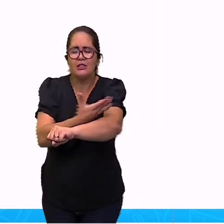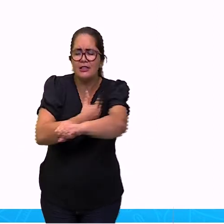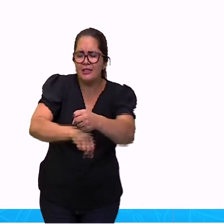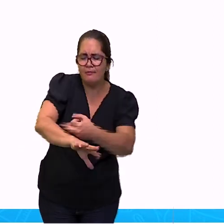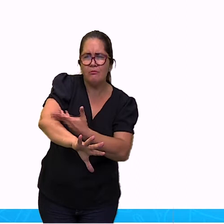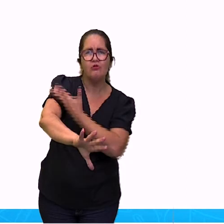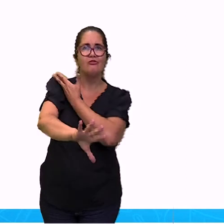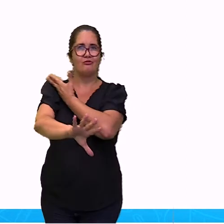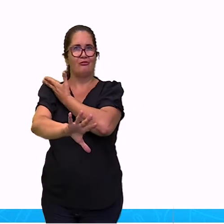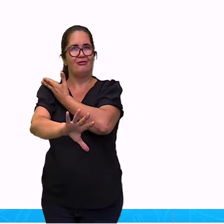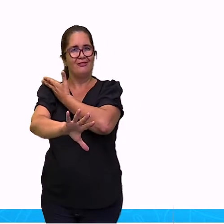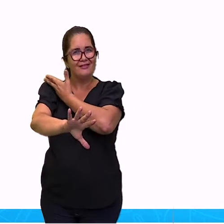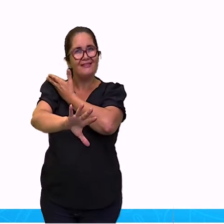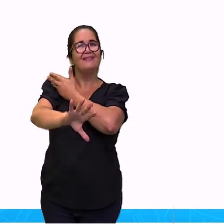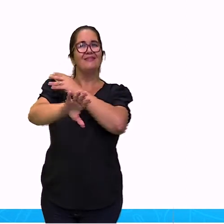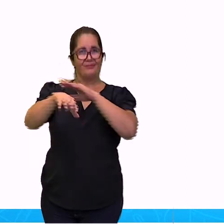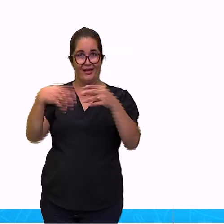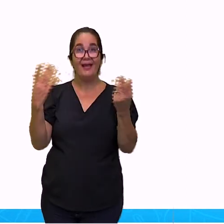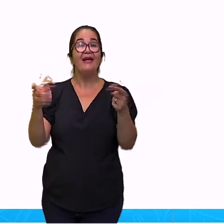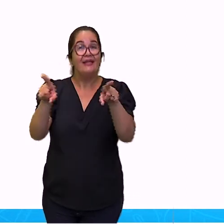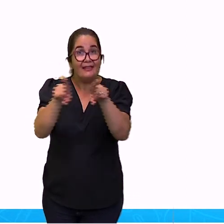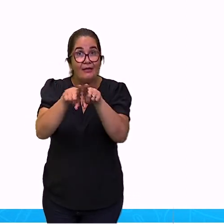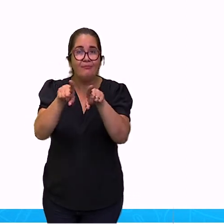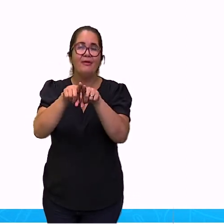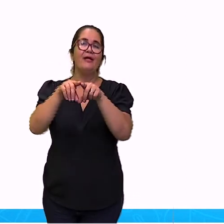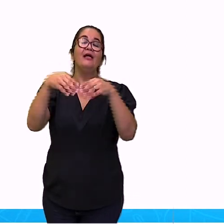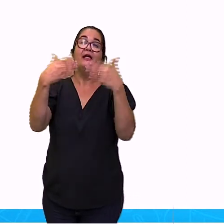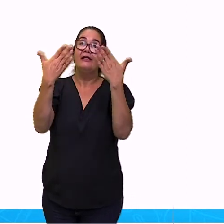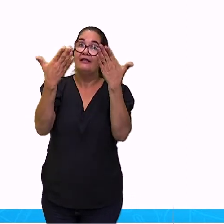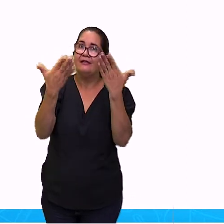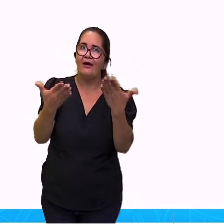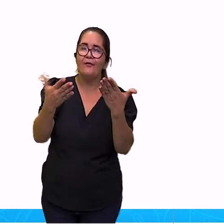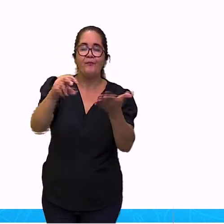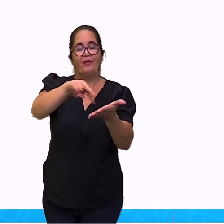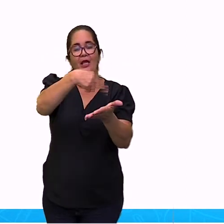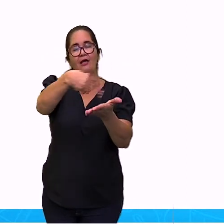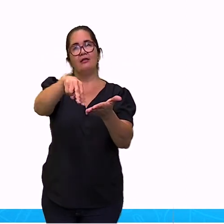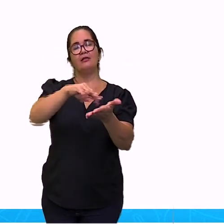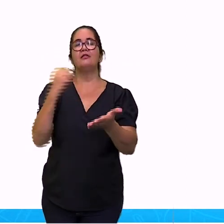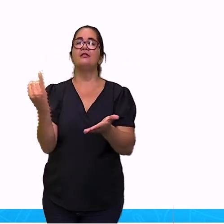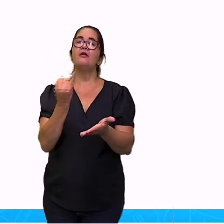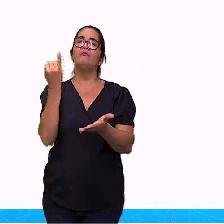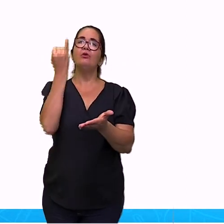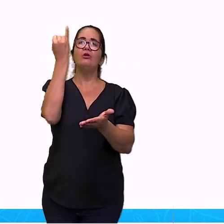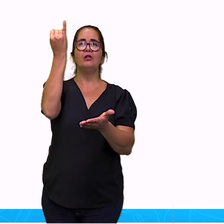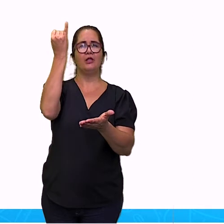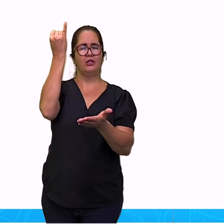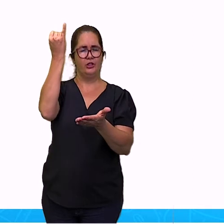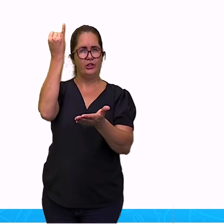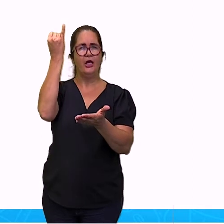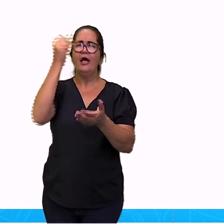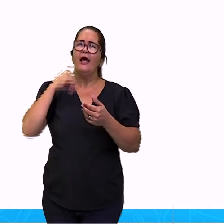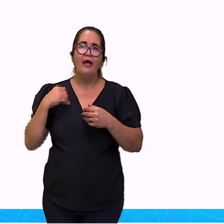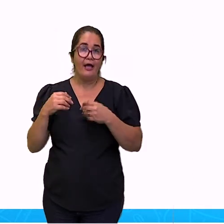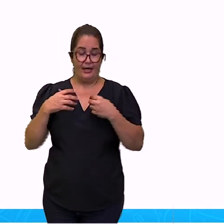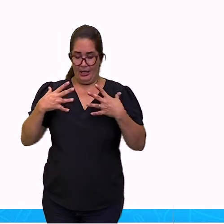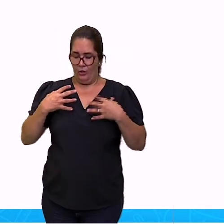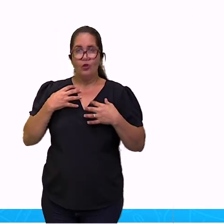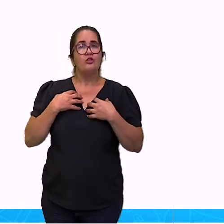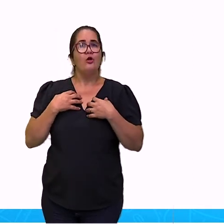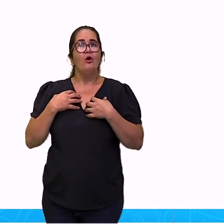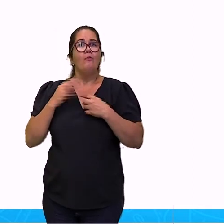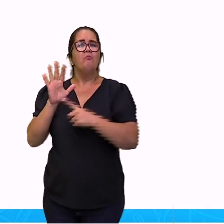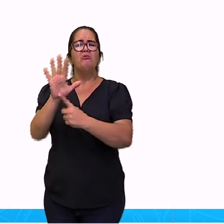épocas remotas, assim como a música. Então, a dança é um importante meio de expressar as nossas